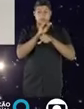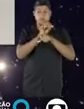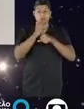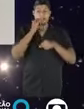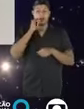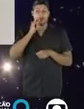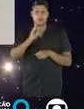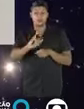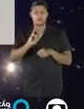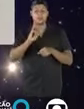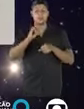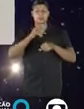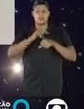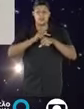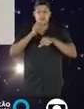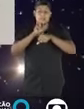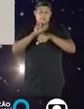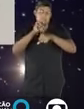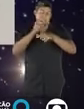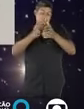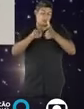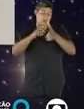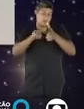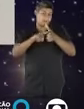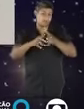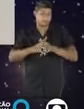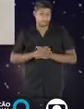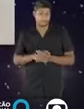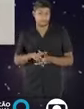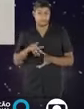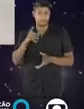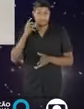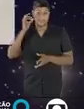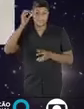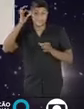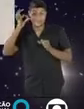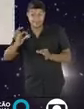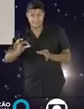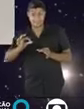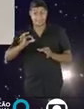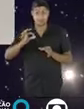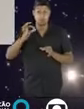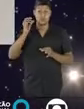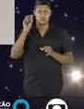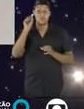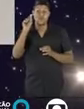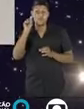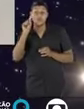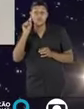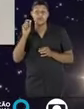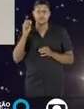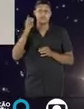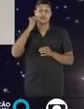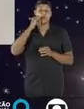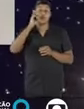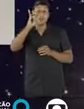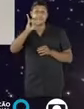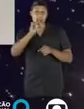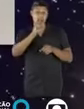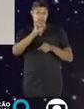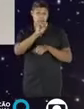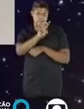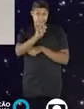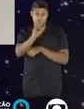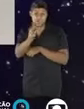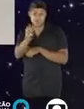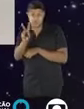com relação à questão imunológica. E o ideal é que o nosso organismo ele tenha que combater vírus e bactérias e tolerar os